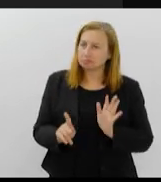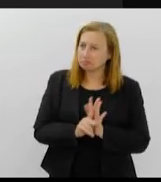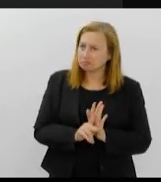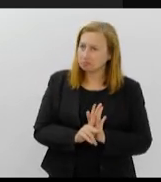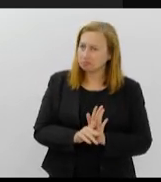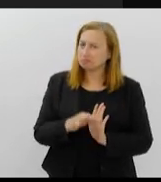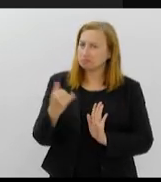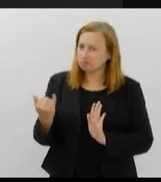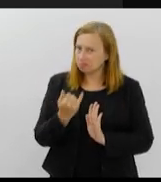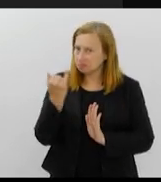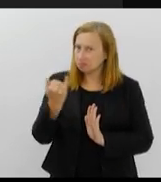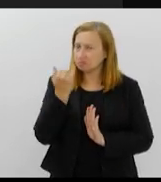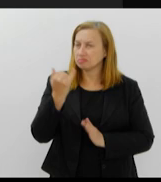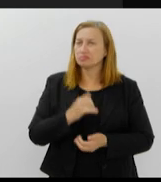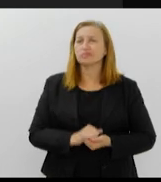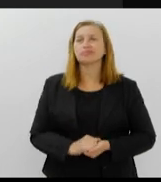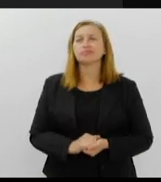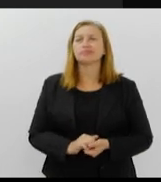tão importante.